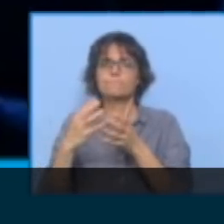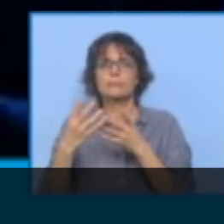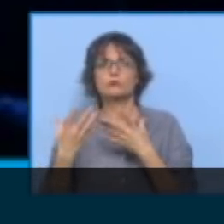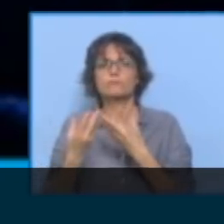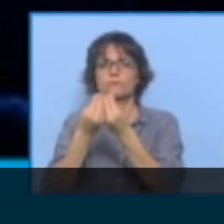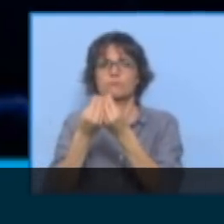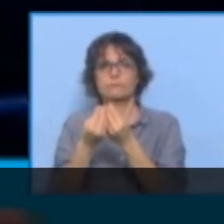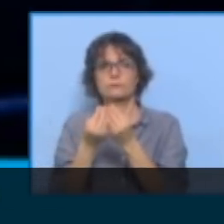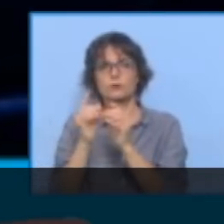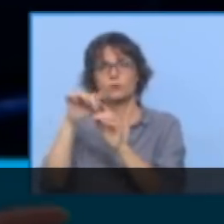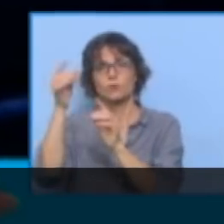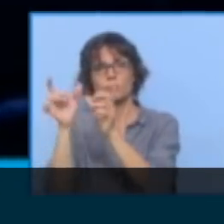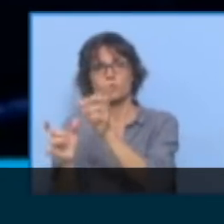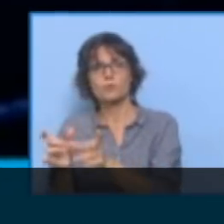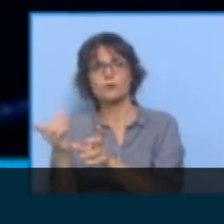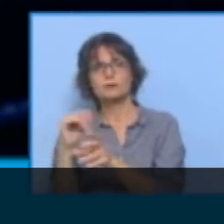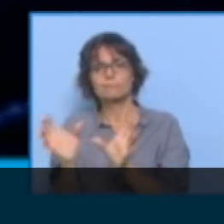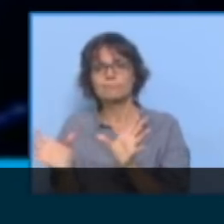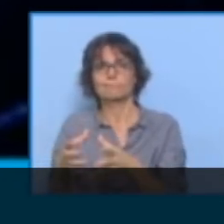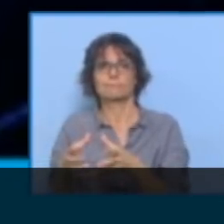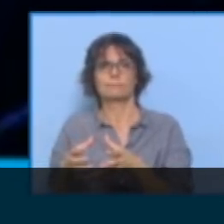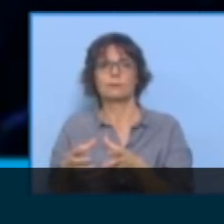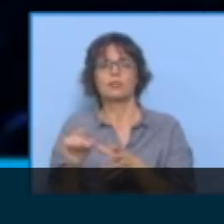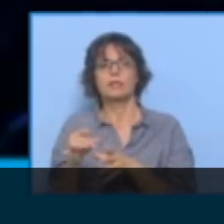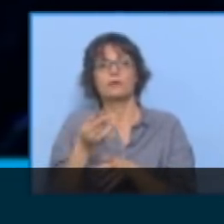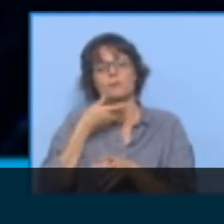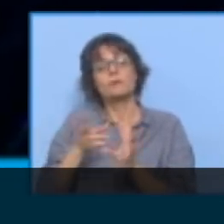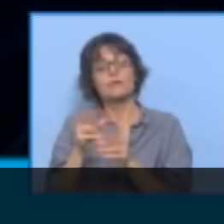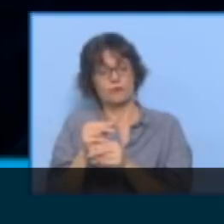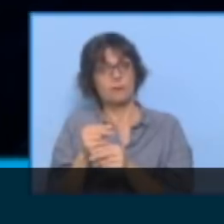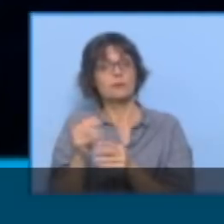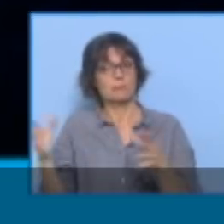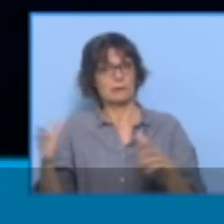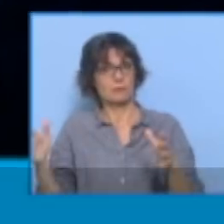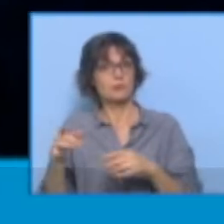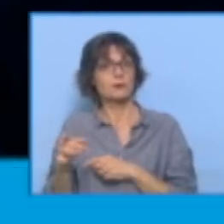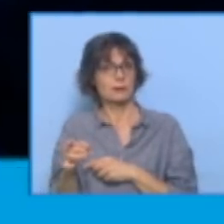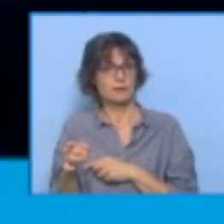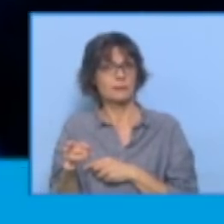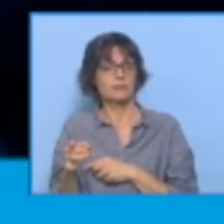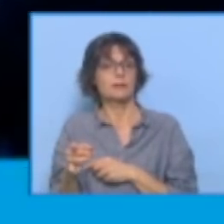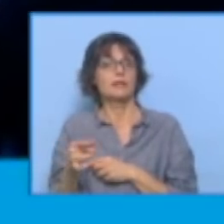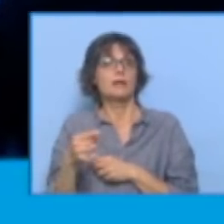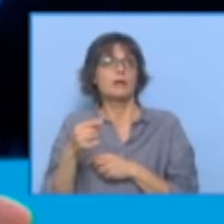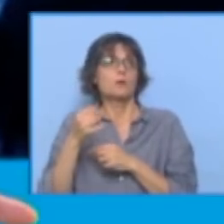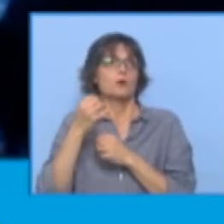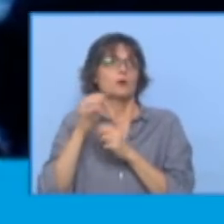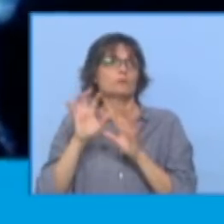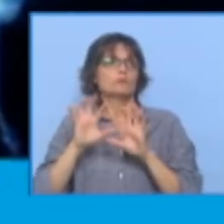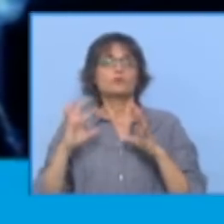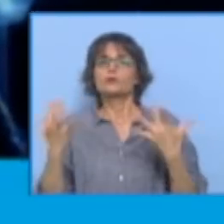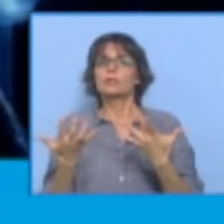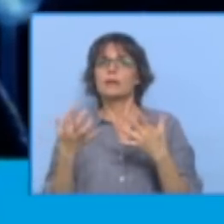o grupo, e que é uma experiência nova para muitos deles, não é? E pronto, depois, para o público em geral que vai